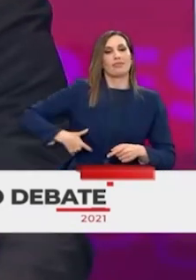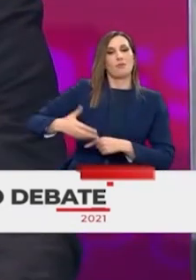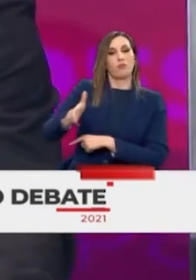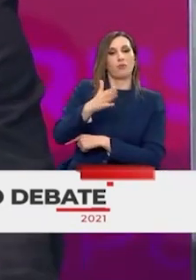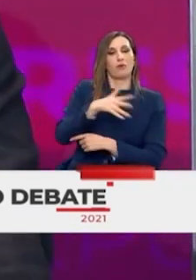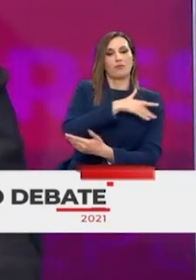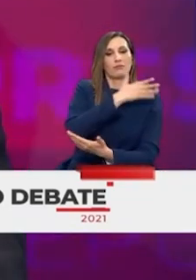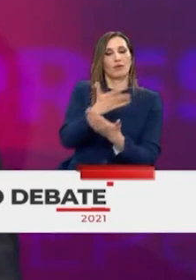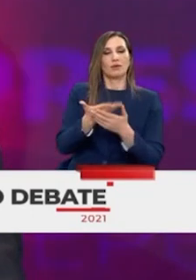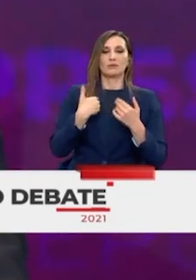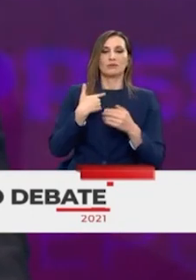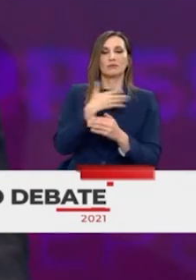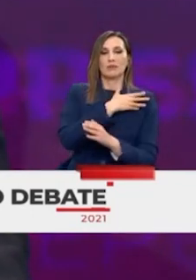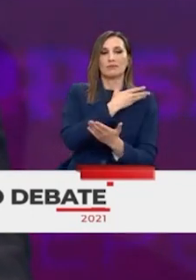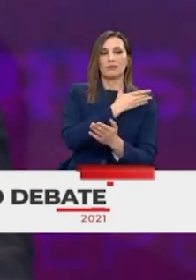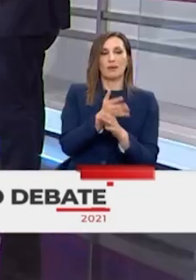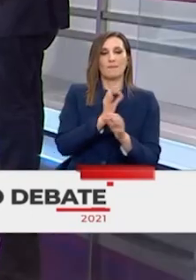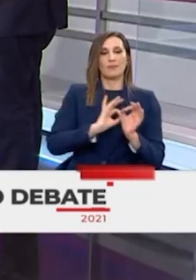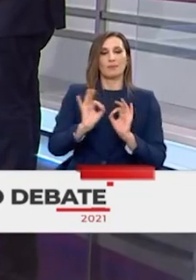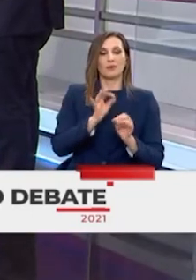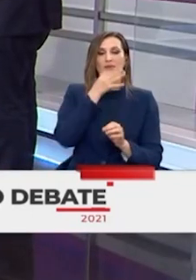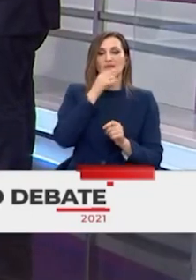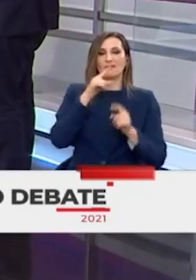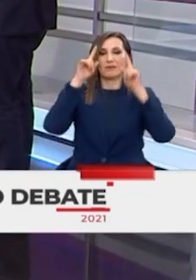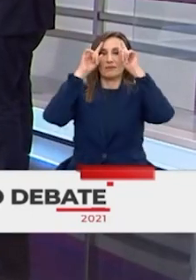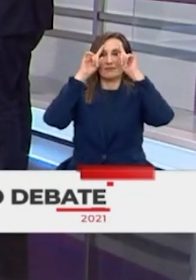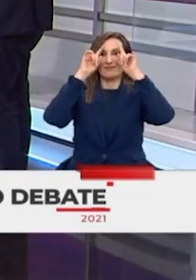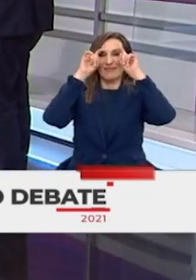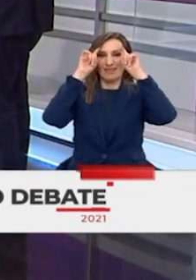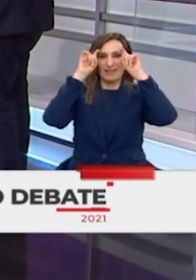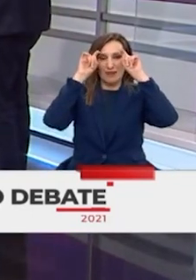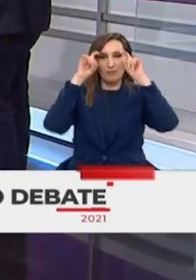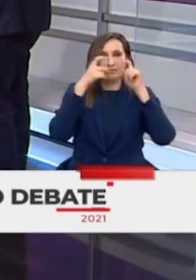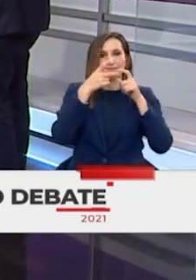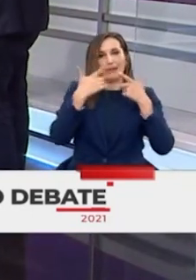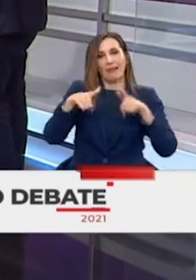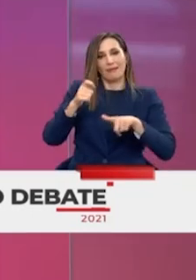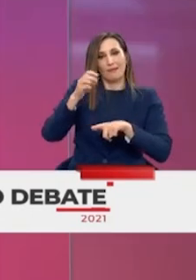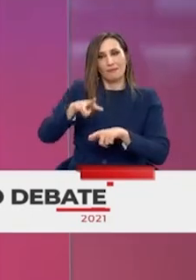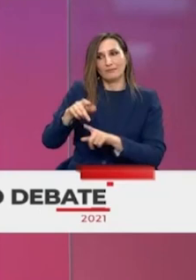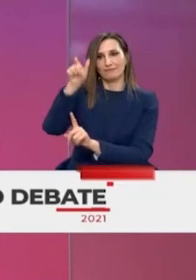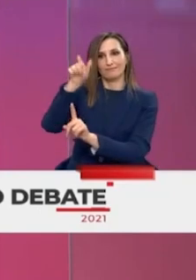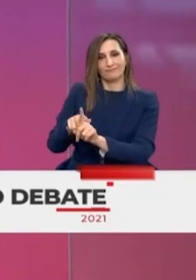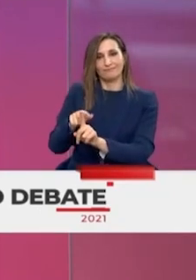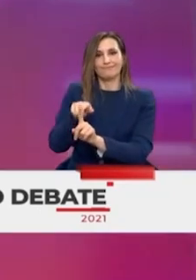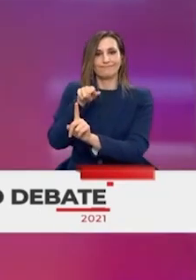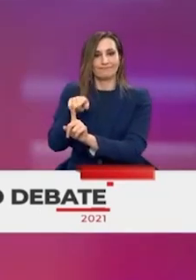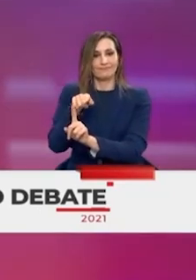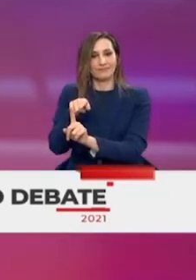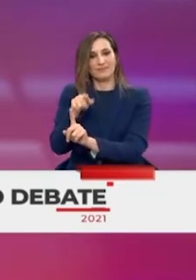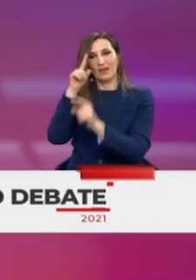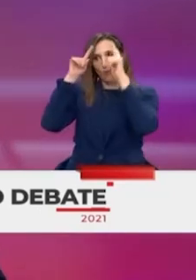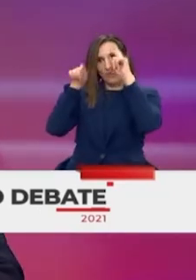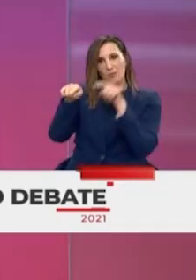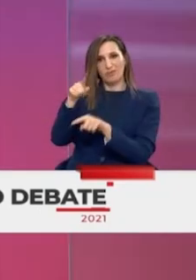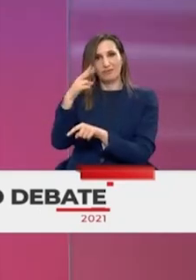e está preparada para falar com o diabo. Nessa linguagem, André Ventura, que está aqui à sua frente, é o diabo.